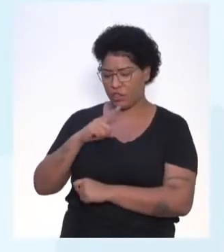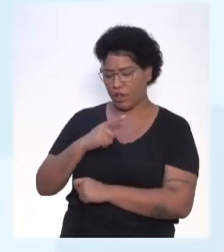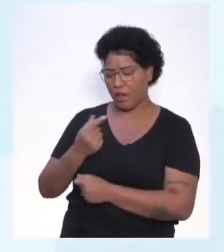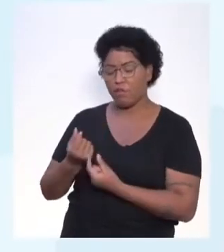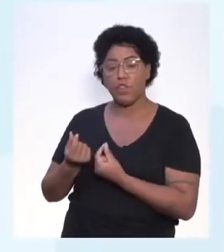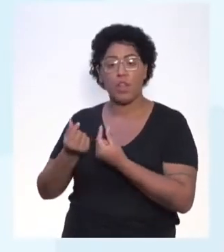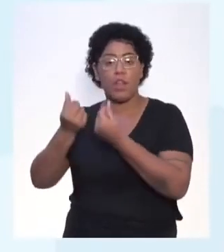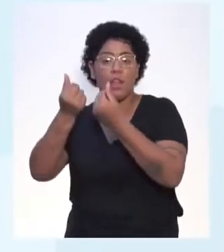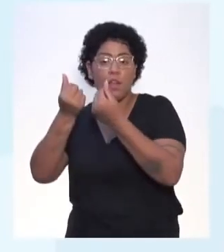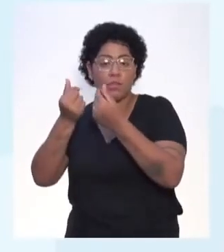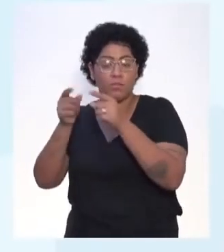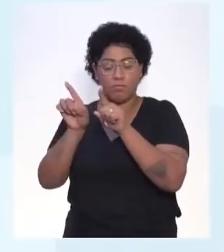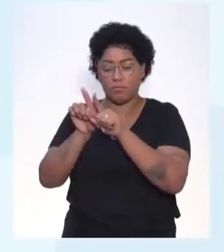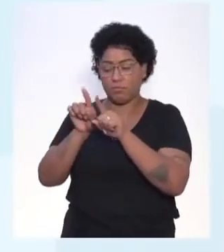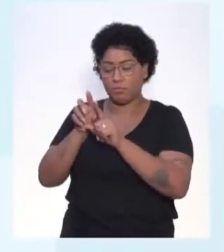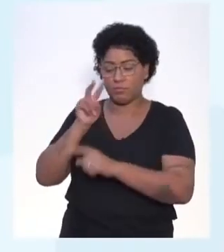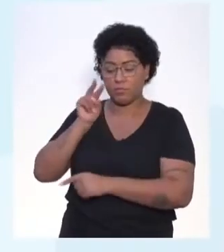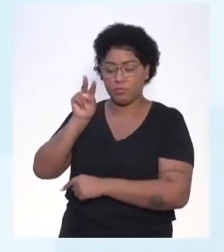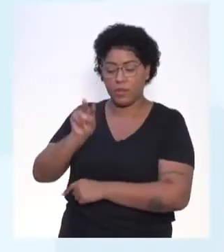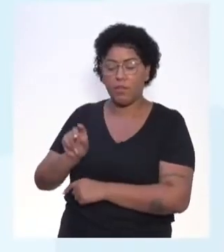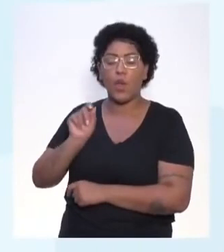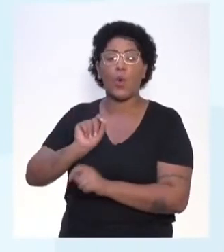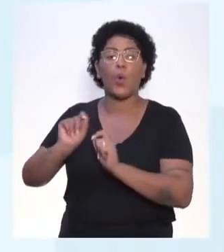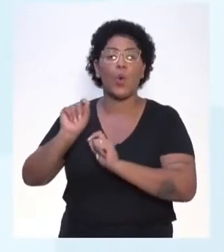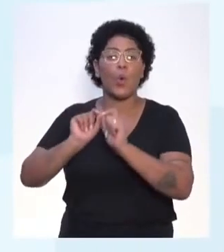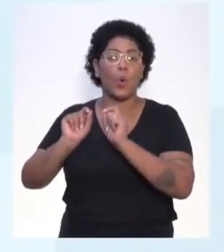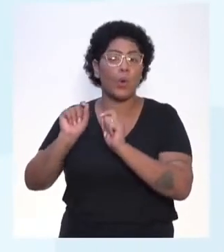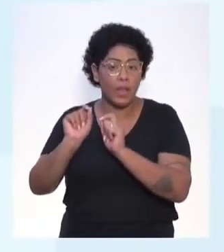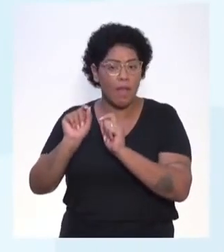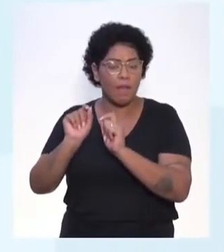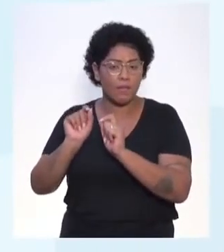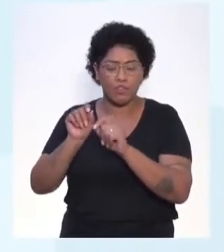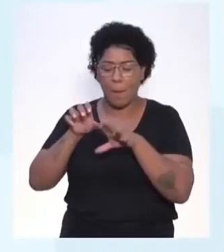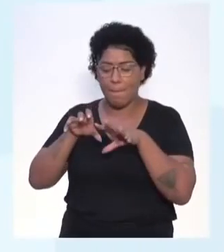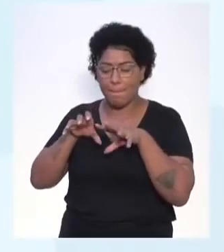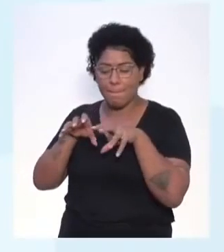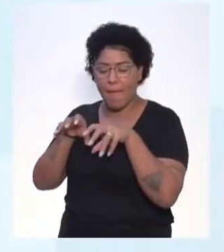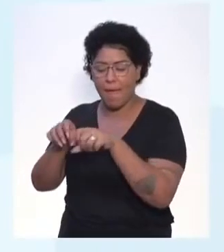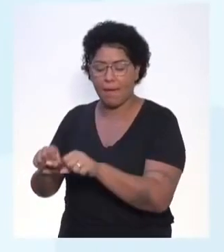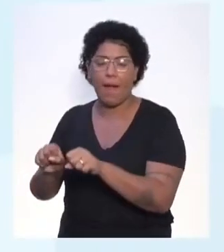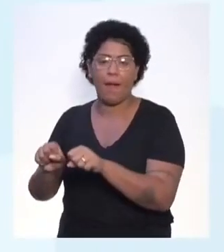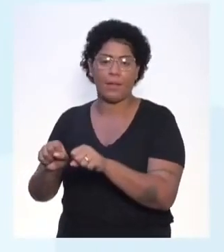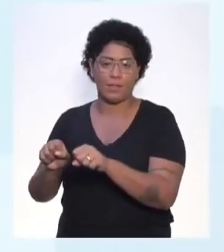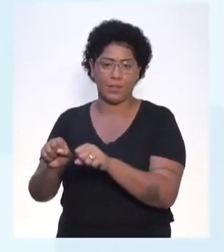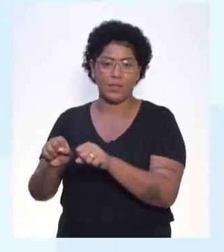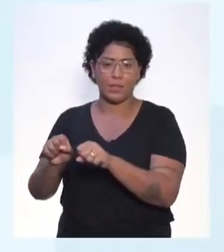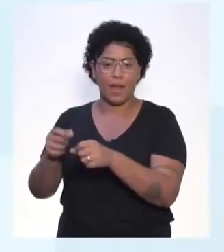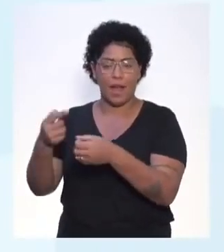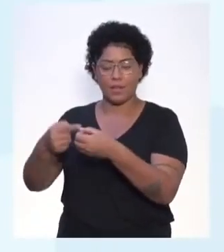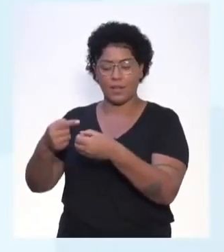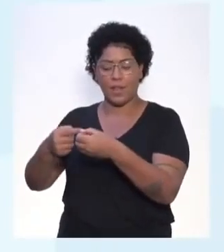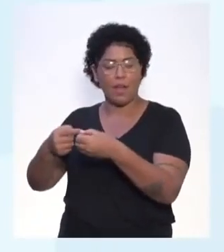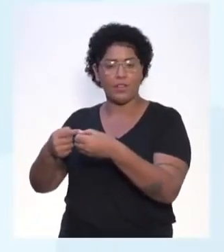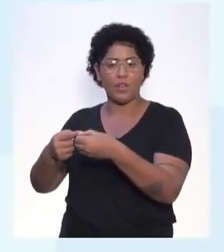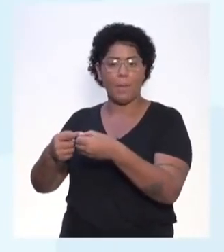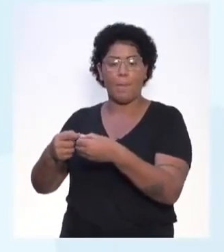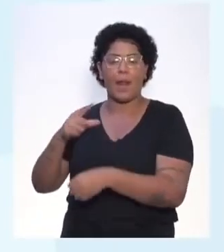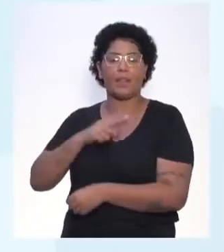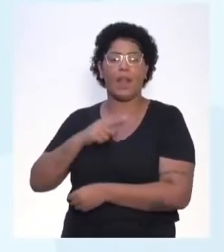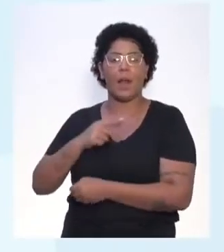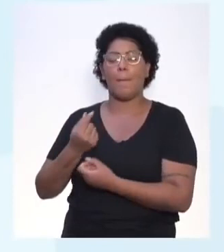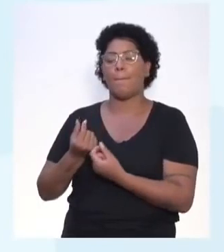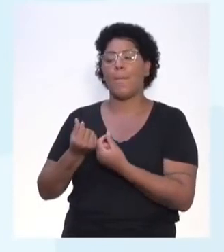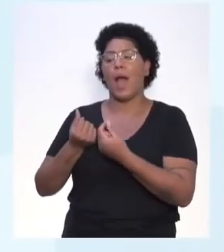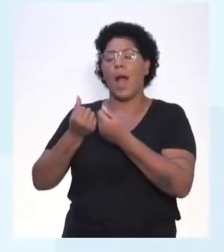da corrida imperialista, decidiu, por meio deste evento, que ocorreu em fevereiro de 1885,